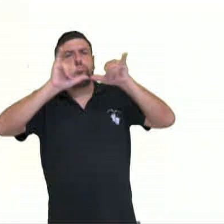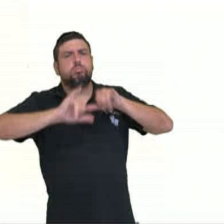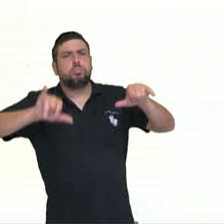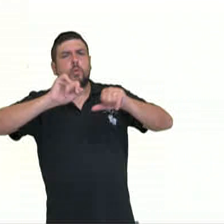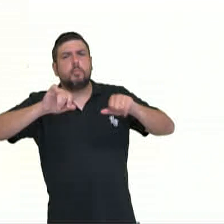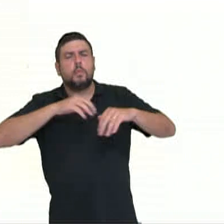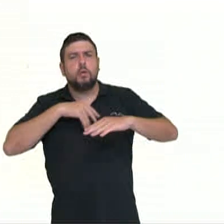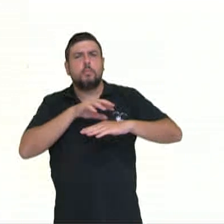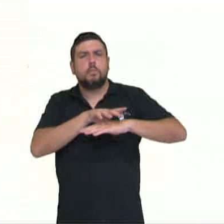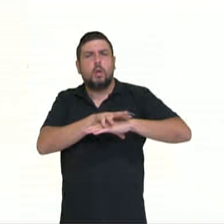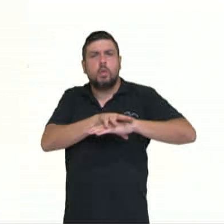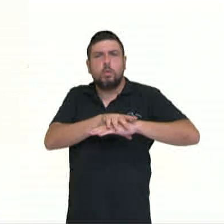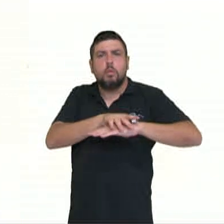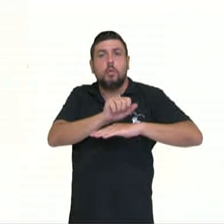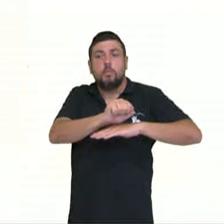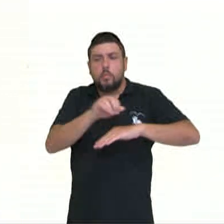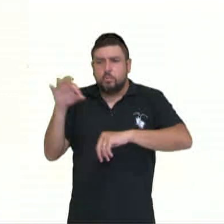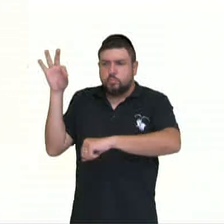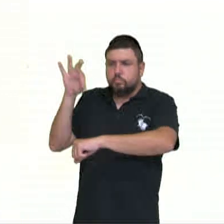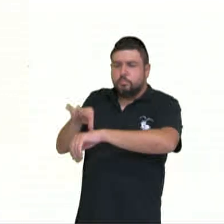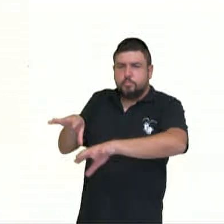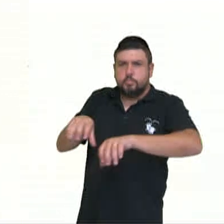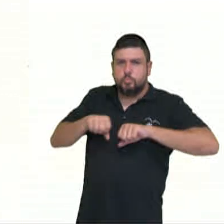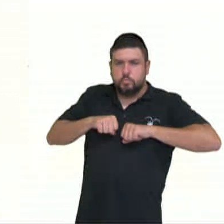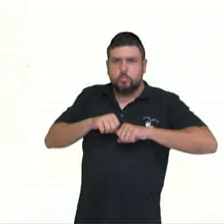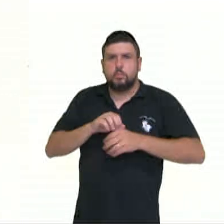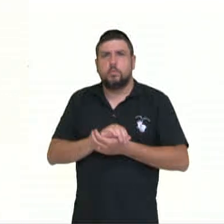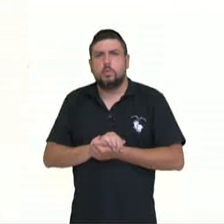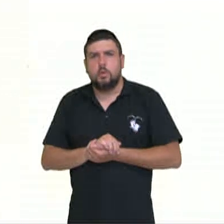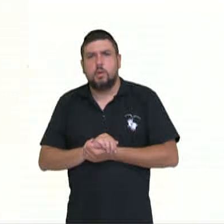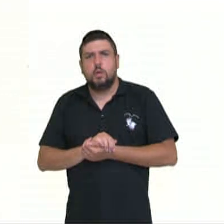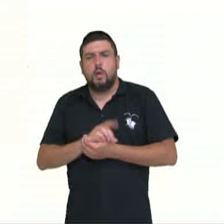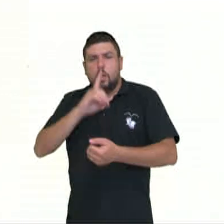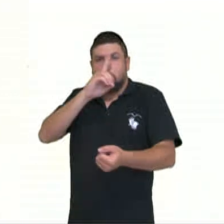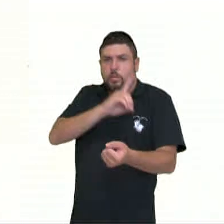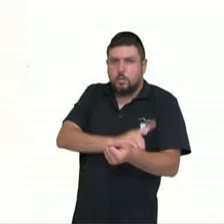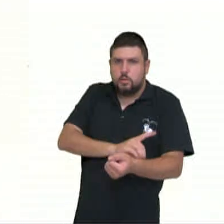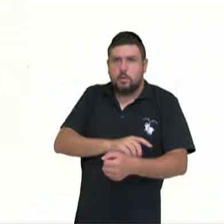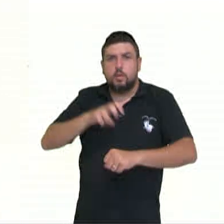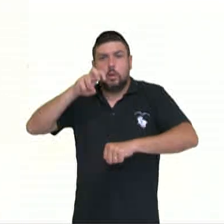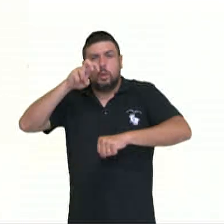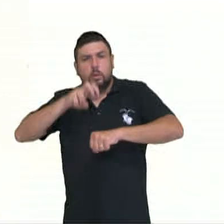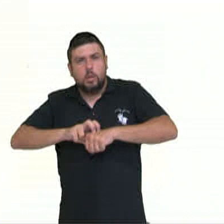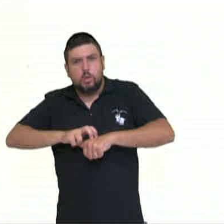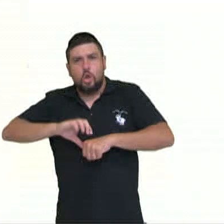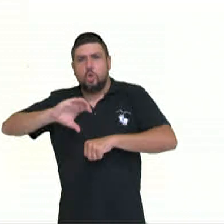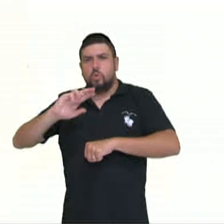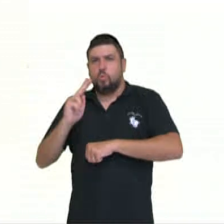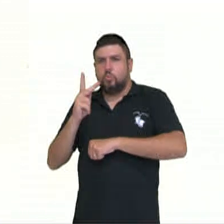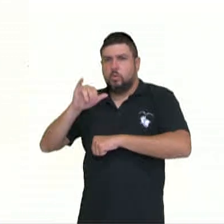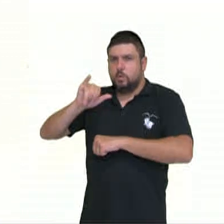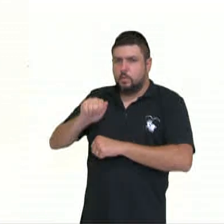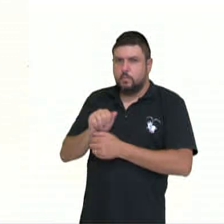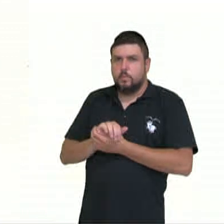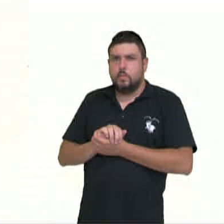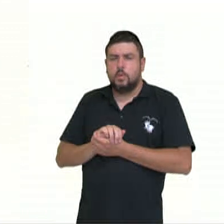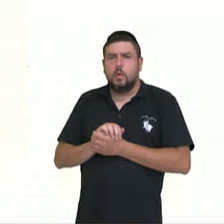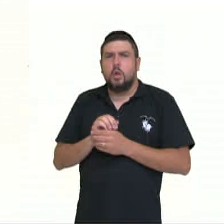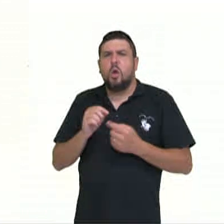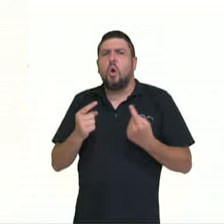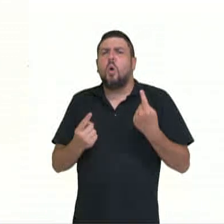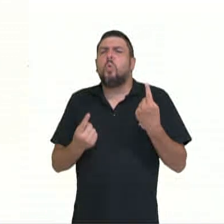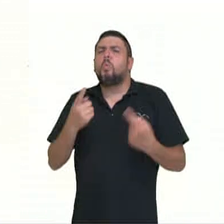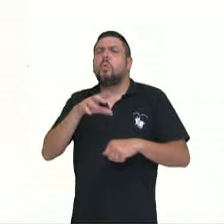doenças que podem ser transmitidas pelo Aedes, dengue, zika e chikungunya. Qual doença não citada na